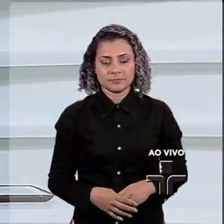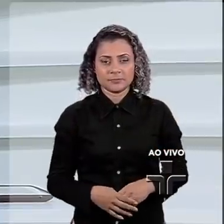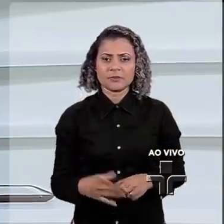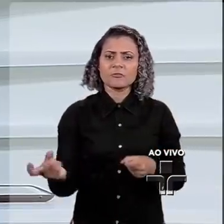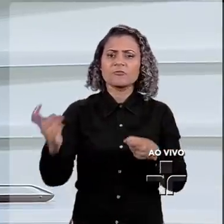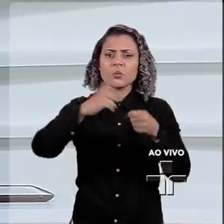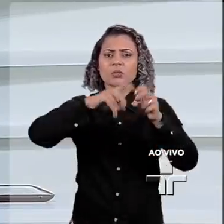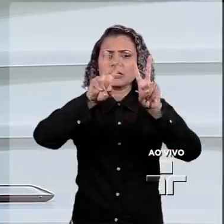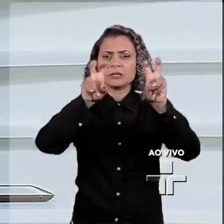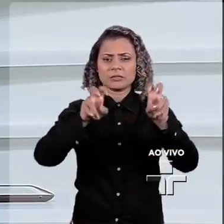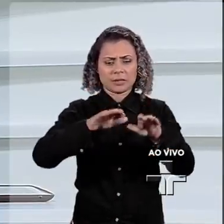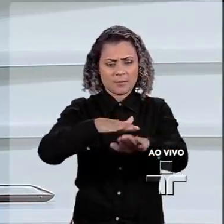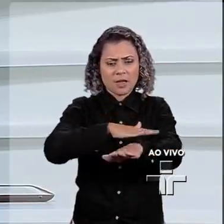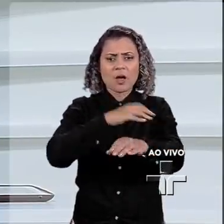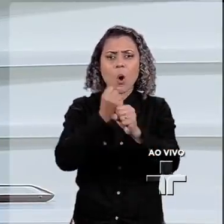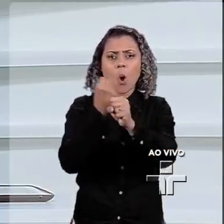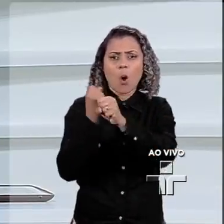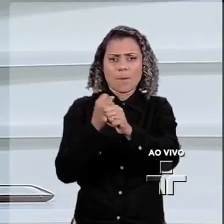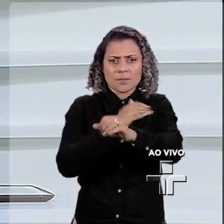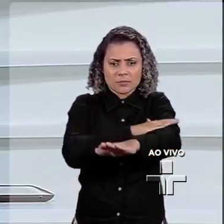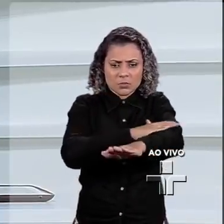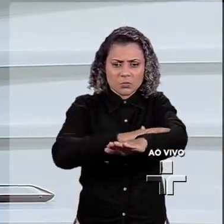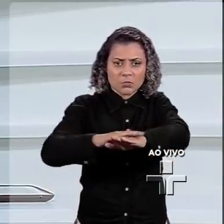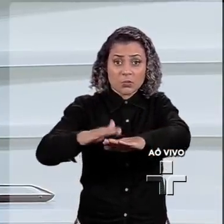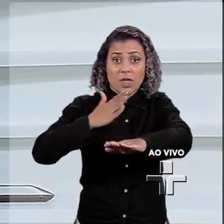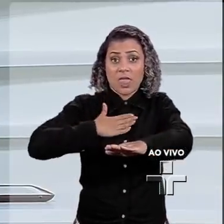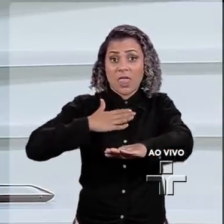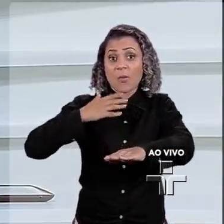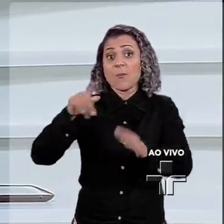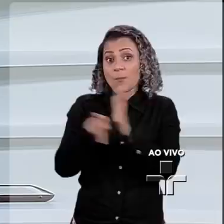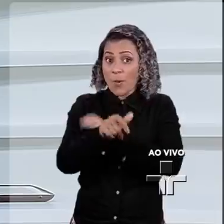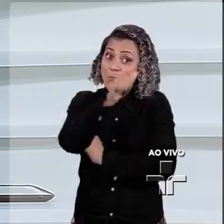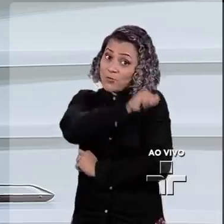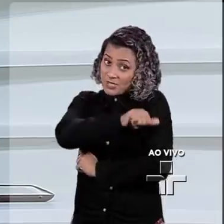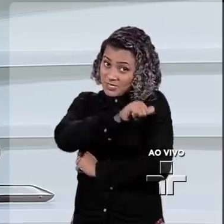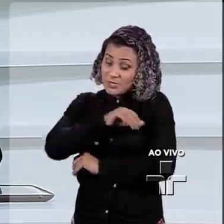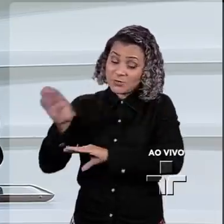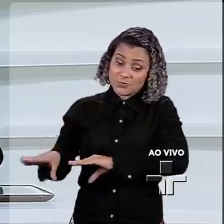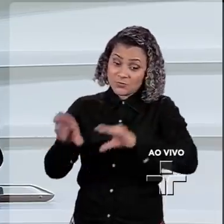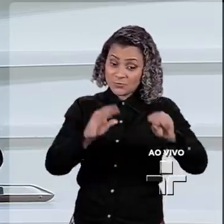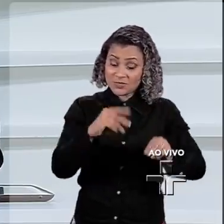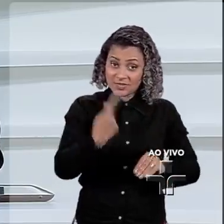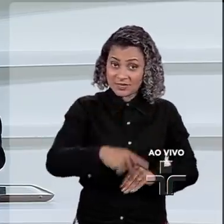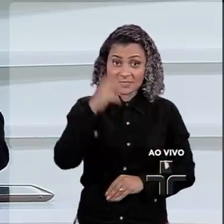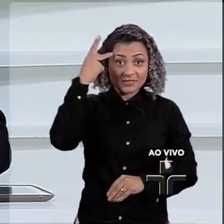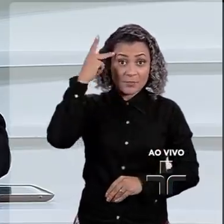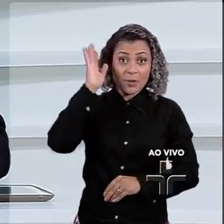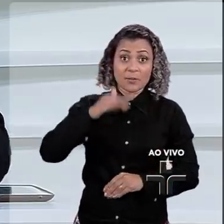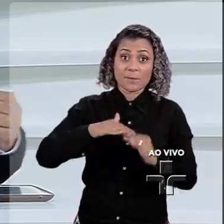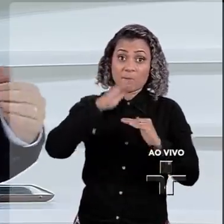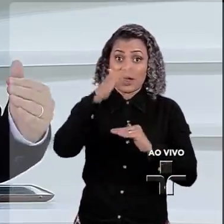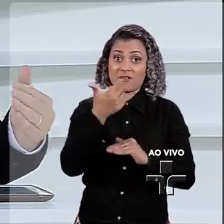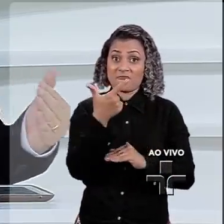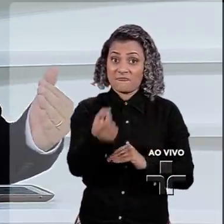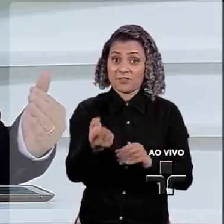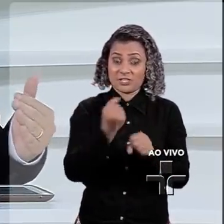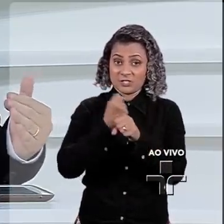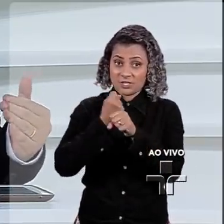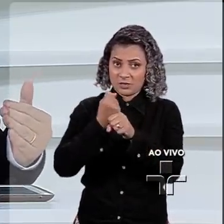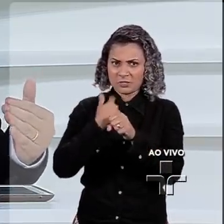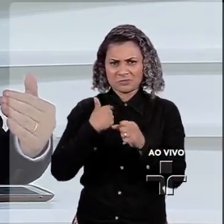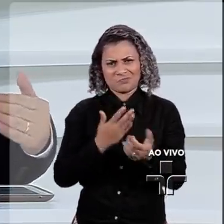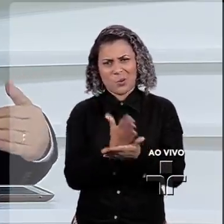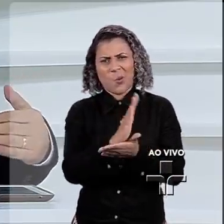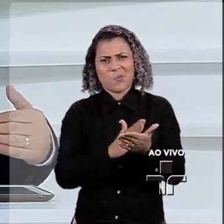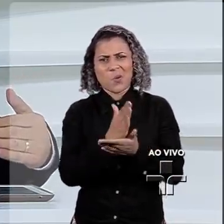calçada, eu que sou carioca, venho para São Paulo, estou aqui há mais de 20 anos, me incomoda muito que as calçadas